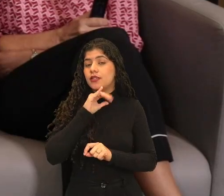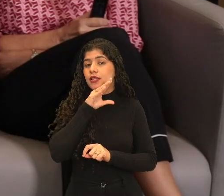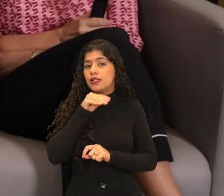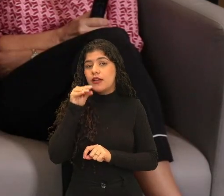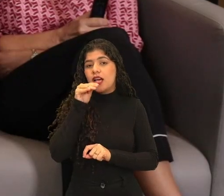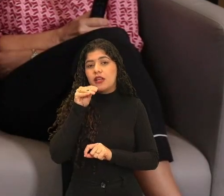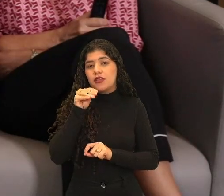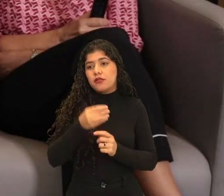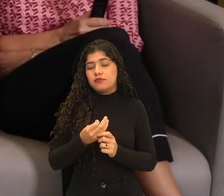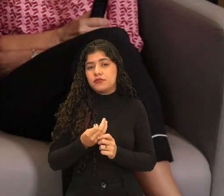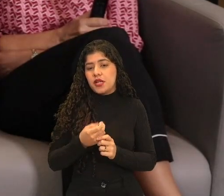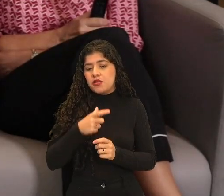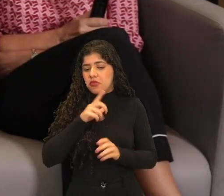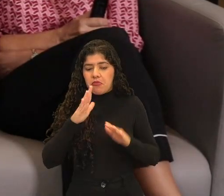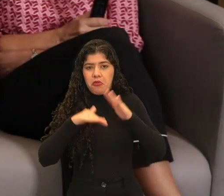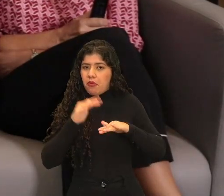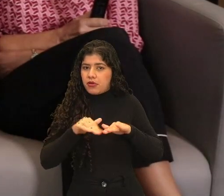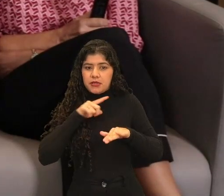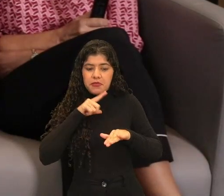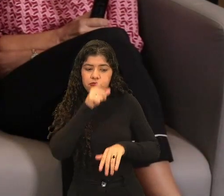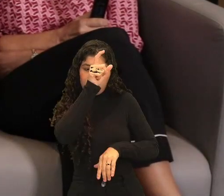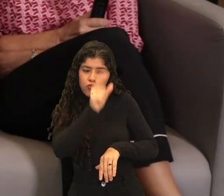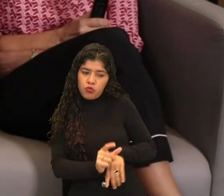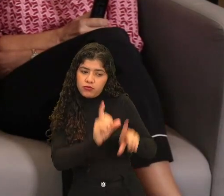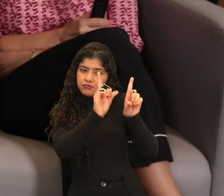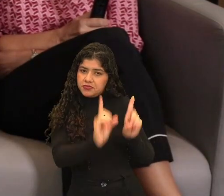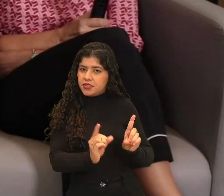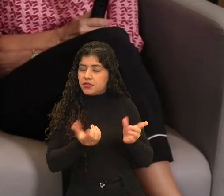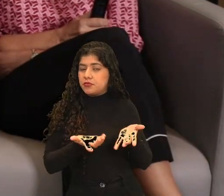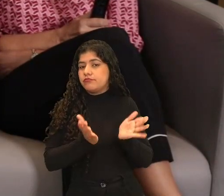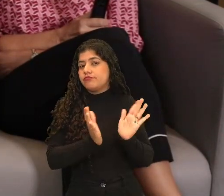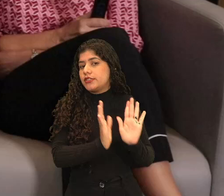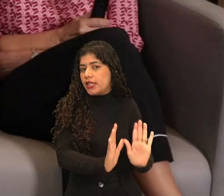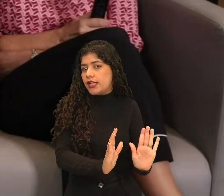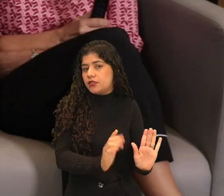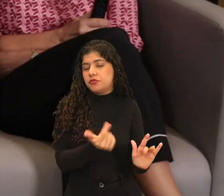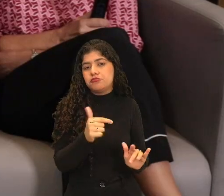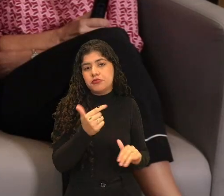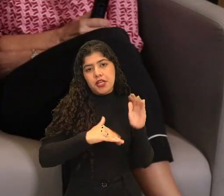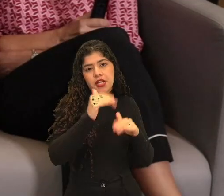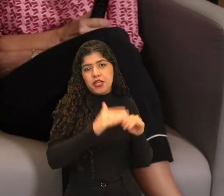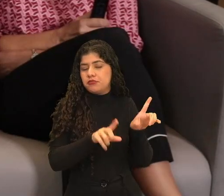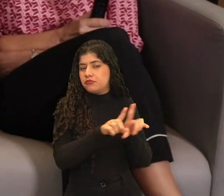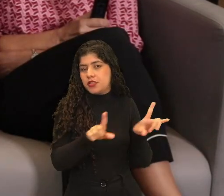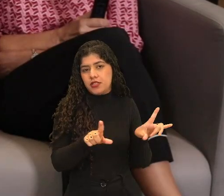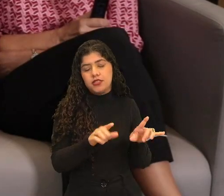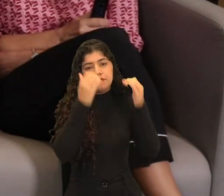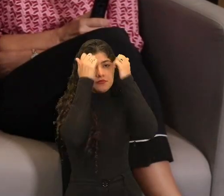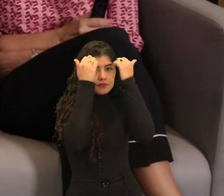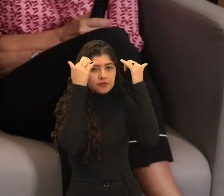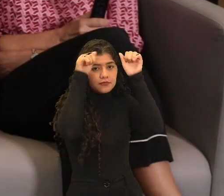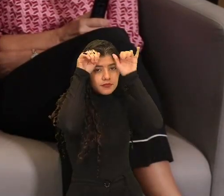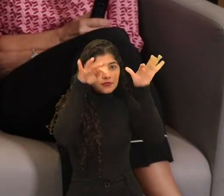preparado para ter este aluno com esta deficiência ou esta síndrome ou este transtorno em minha sala de aula.